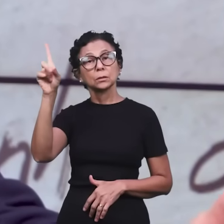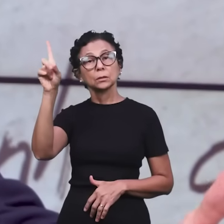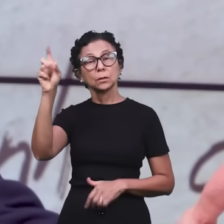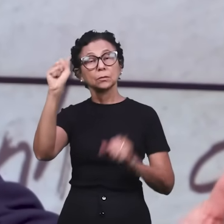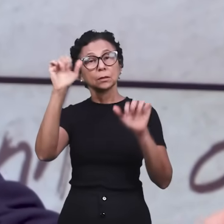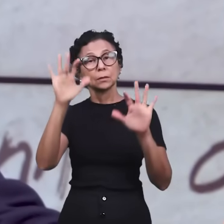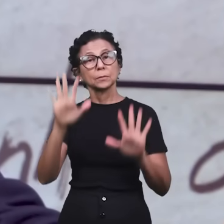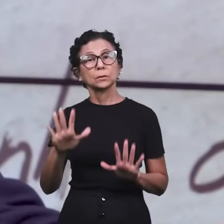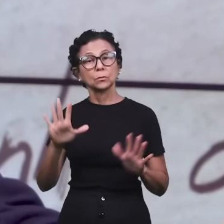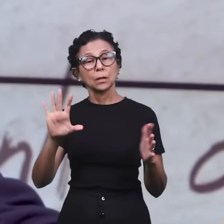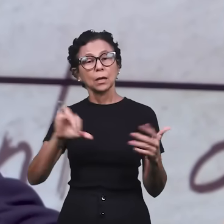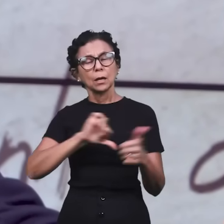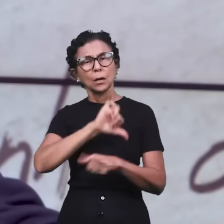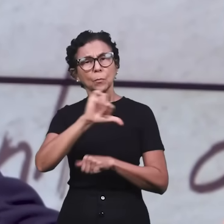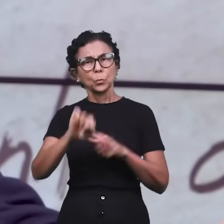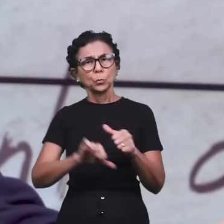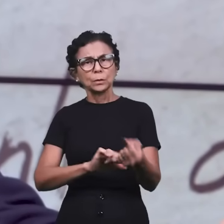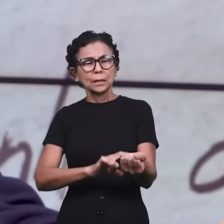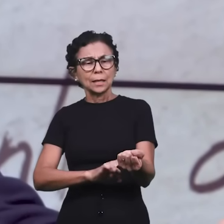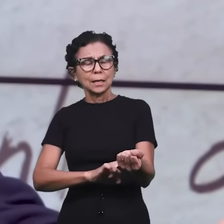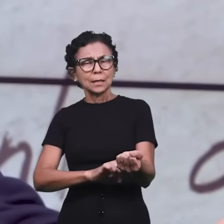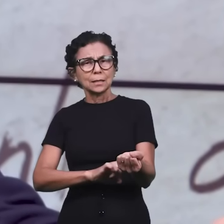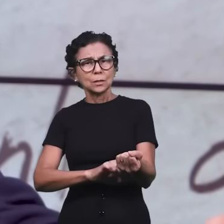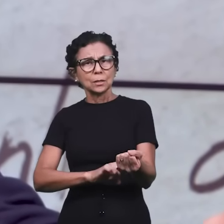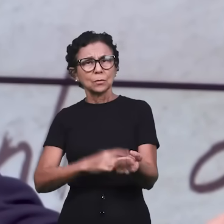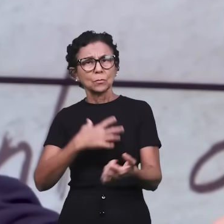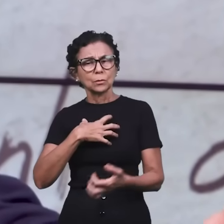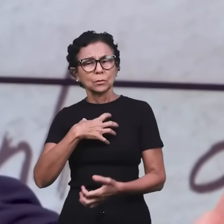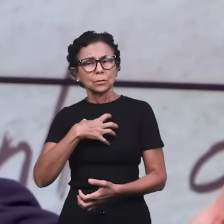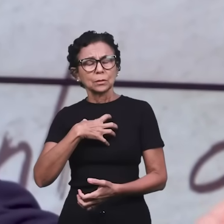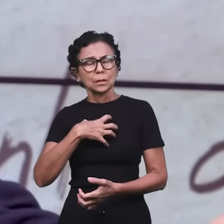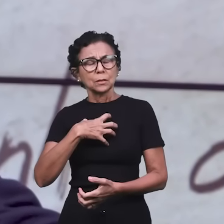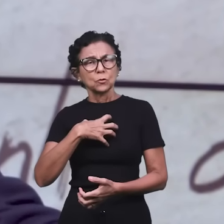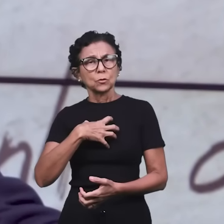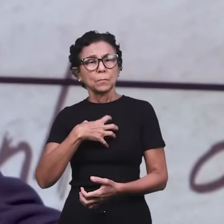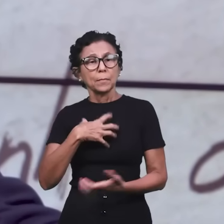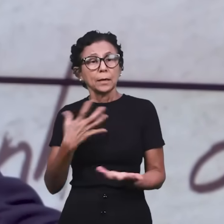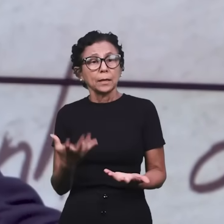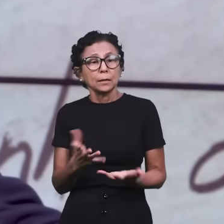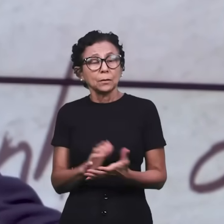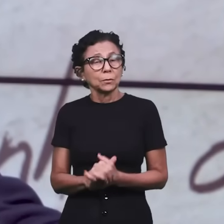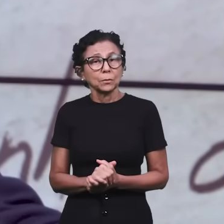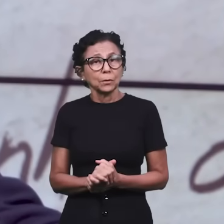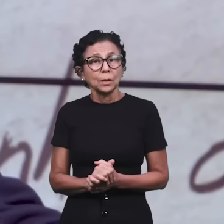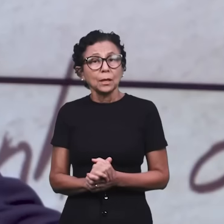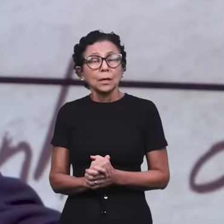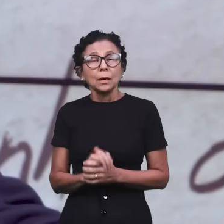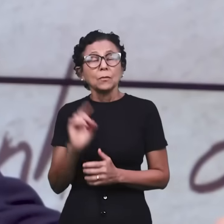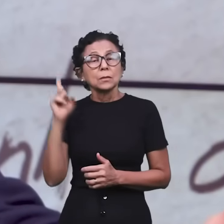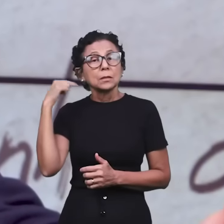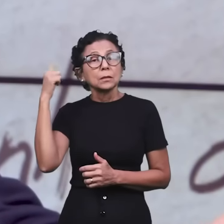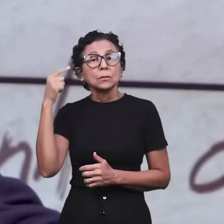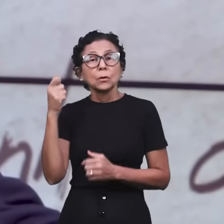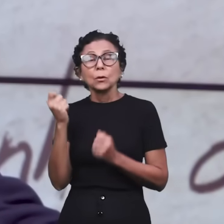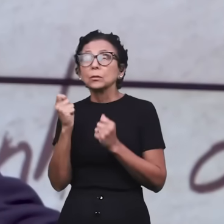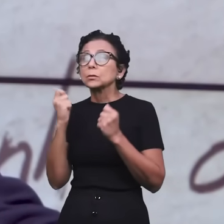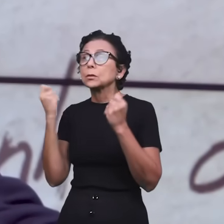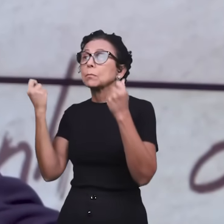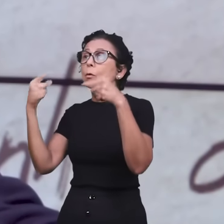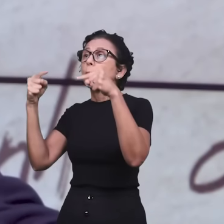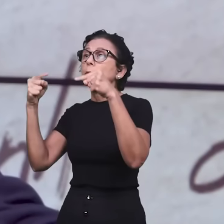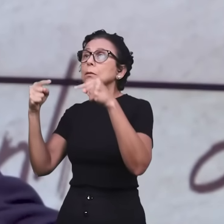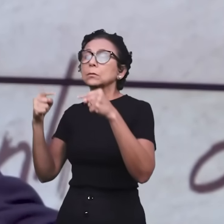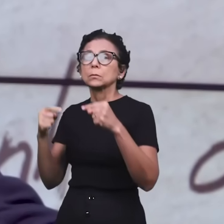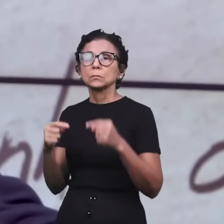abençoar, que quer mudar temperamentos, assim, quem é que vai cometer a loucura de ir contra o Senhor? É o Senhor que quer nos